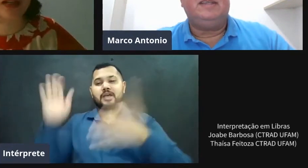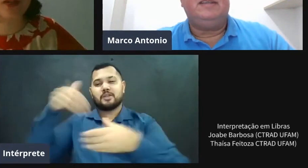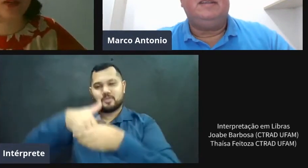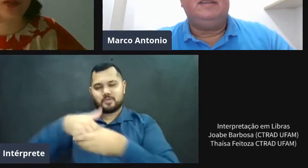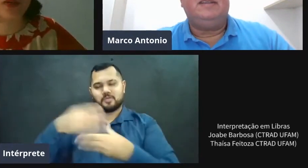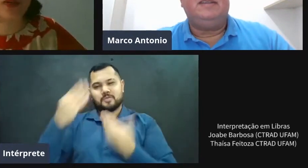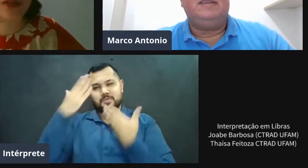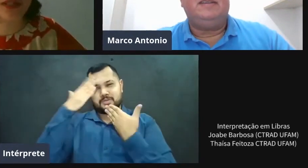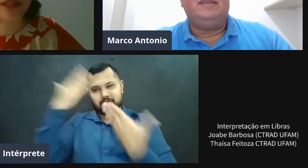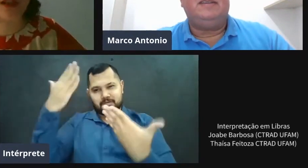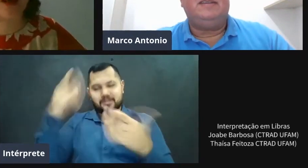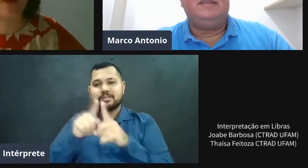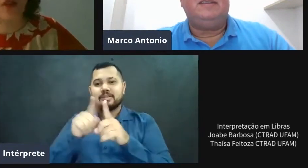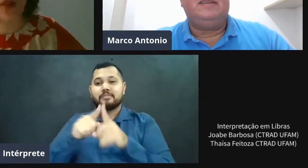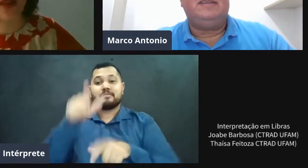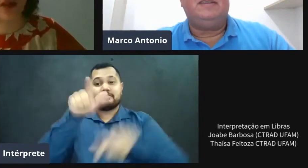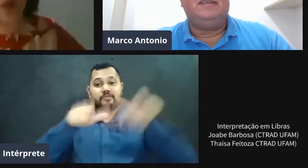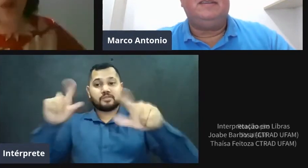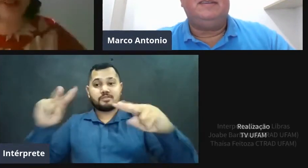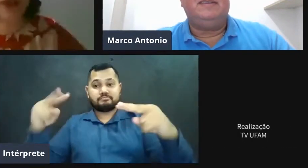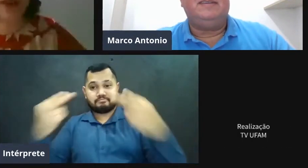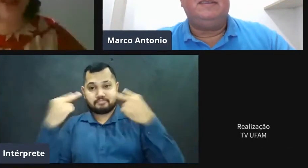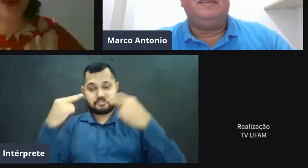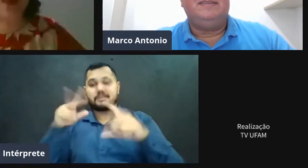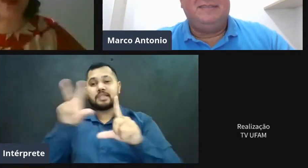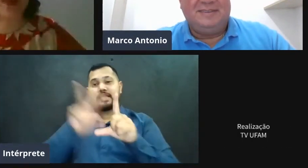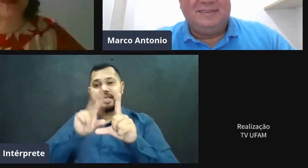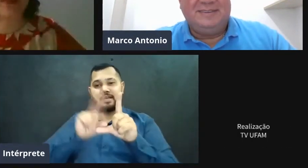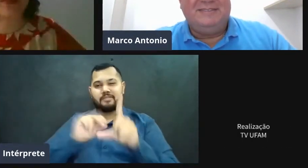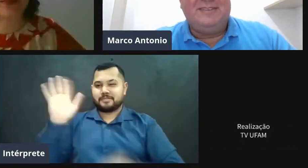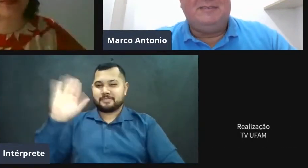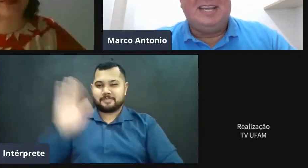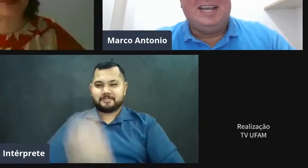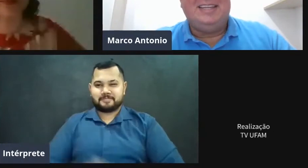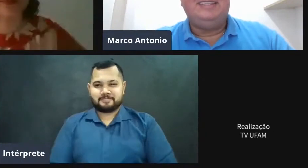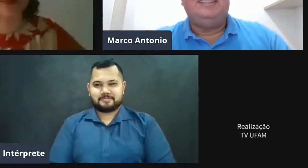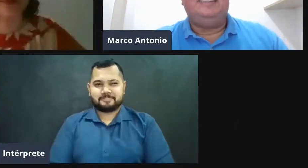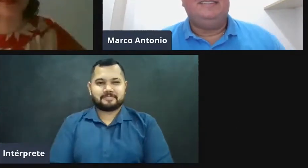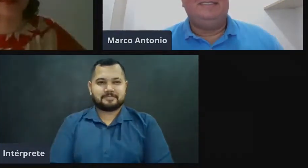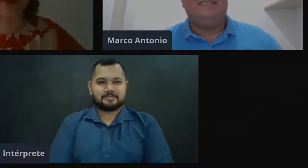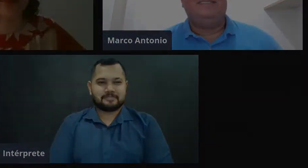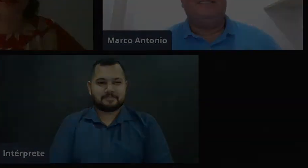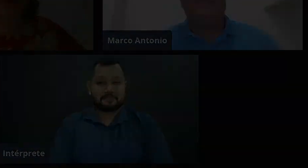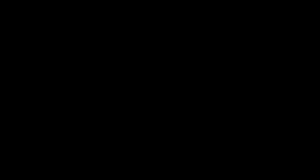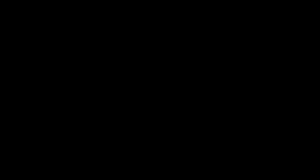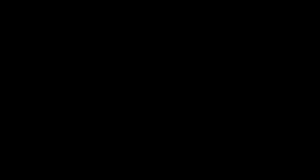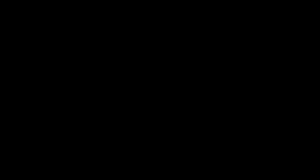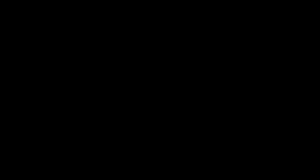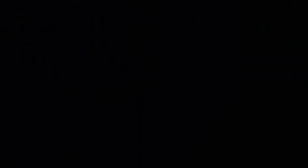obrigada e obrigado por você que acompanha a TV UFAM. Até a próxima. Obrigado.